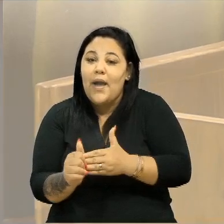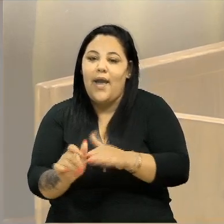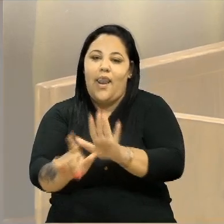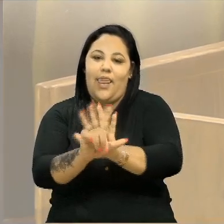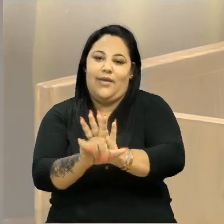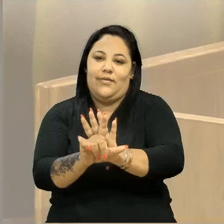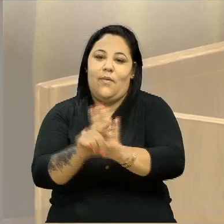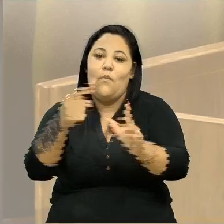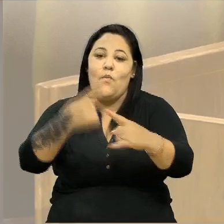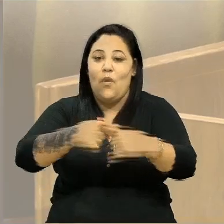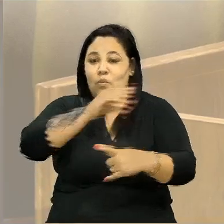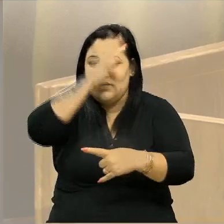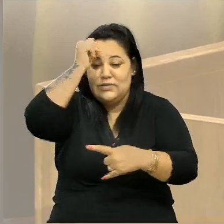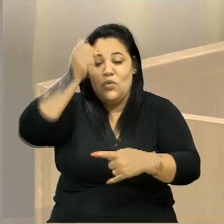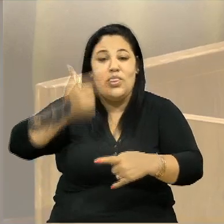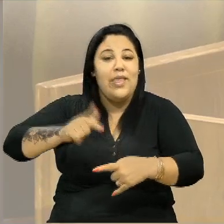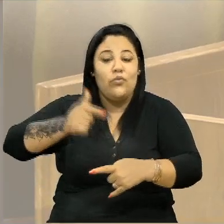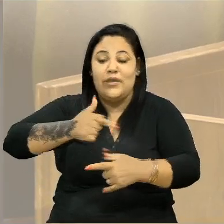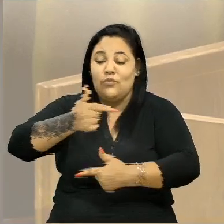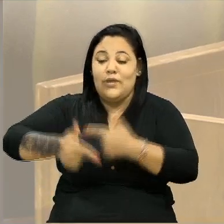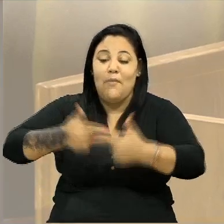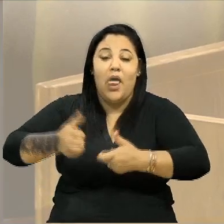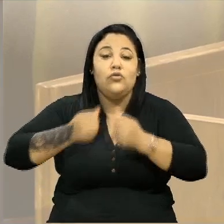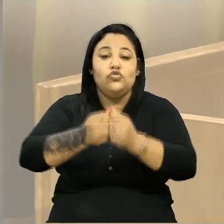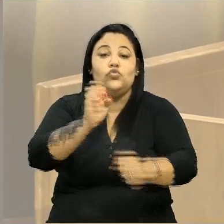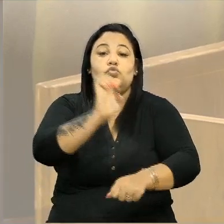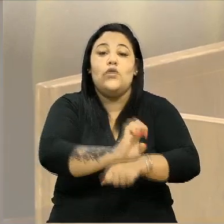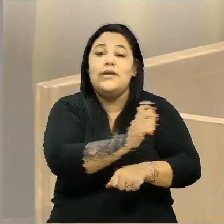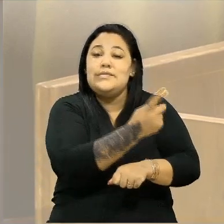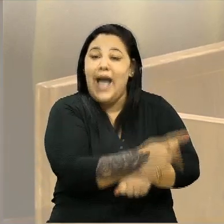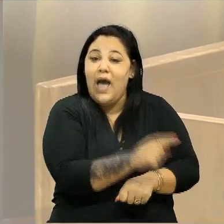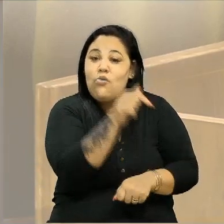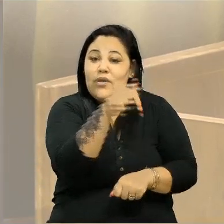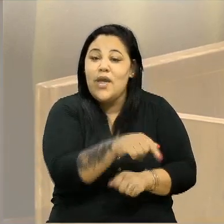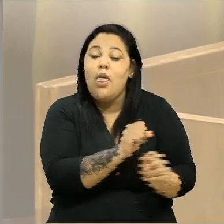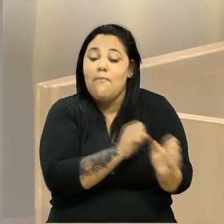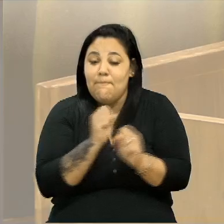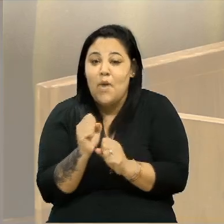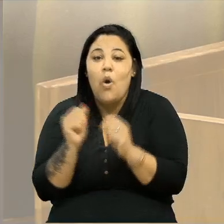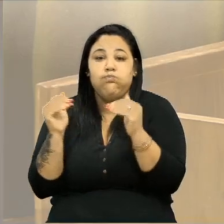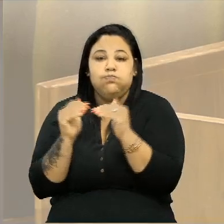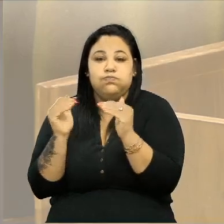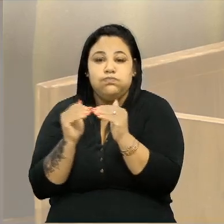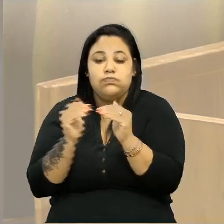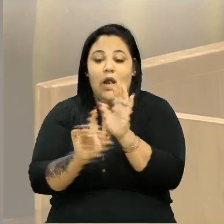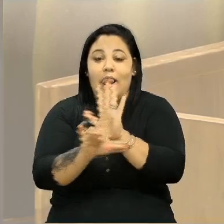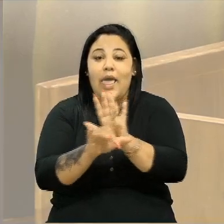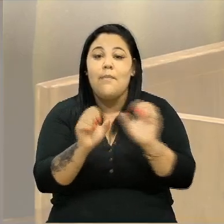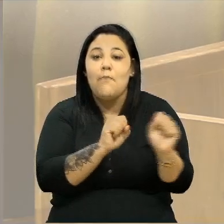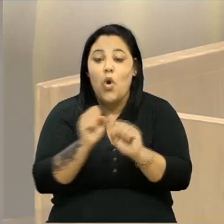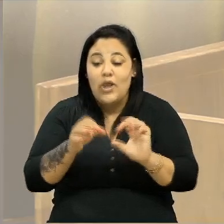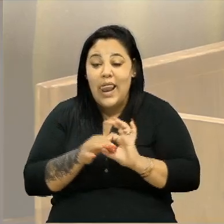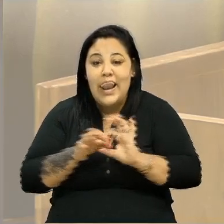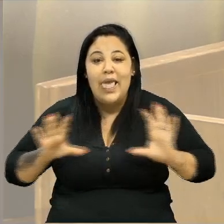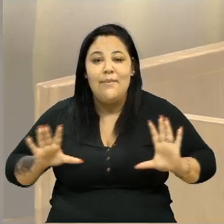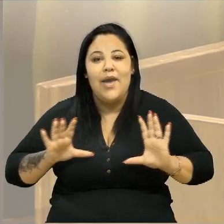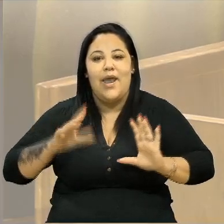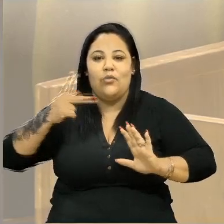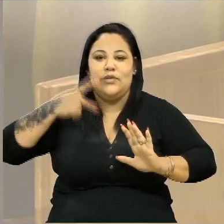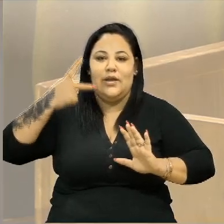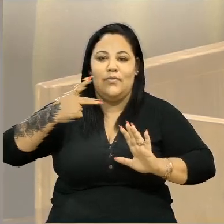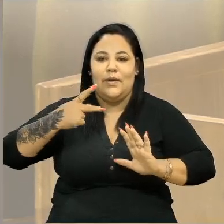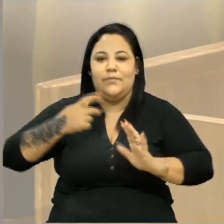Quando o município não possui serviço sediado pelo Estado, ele pode, de acordo com a legislação, autorizar esse serviço. O